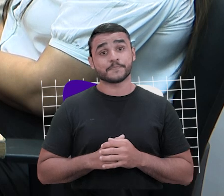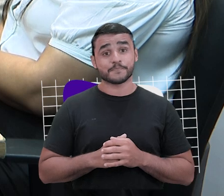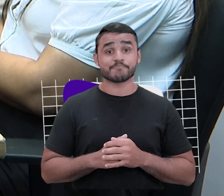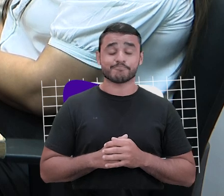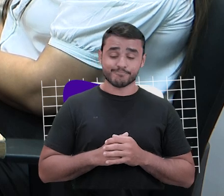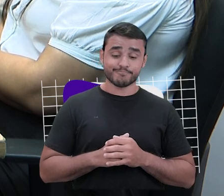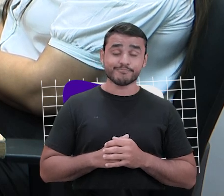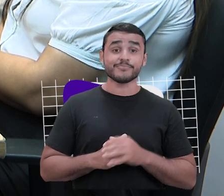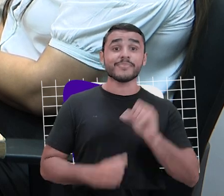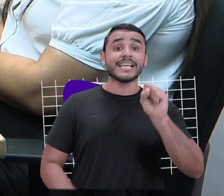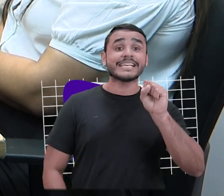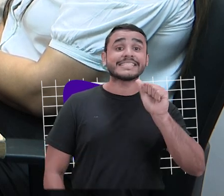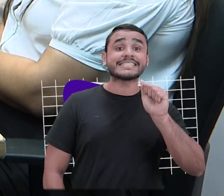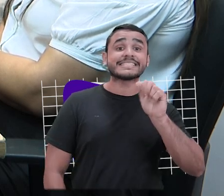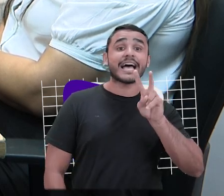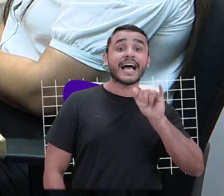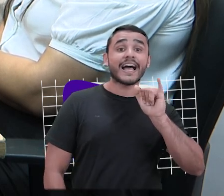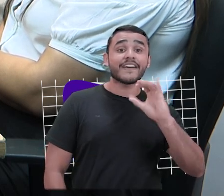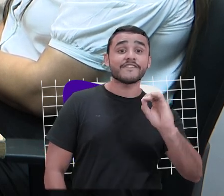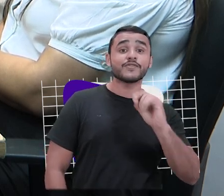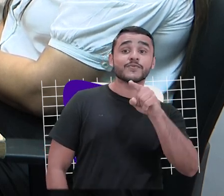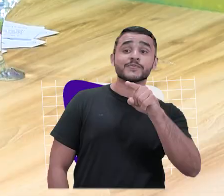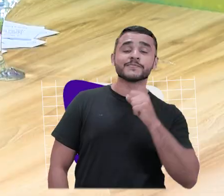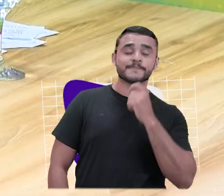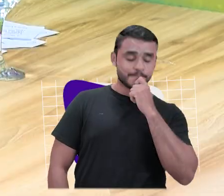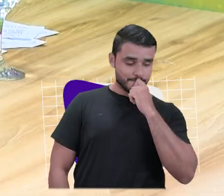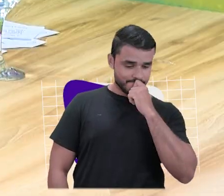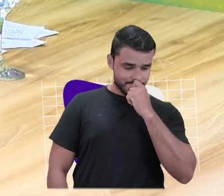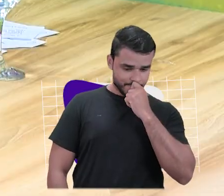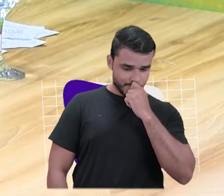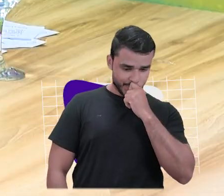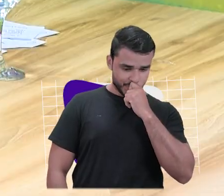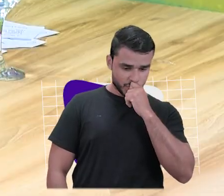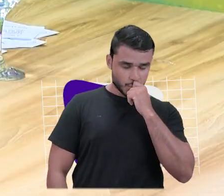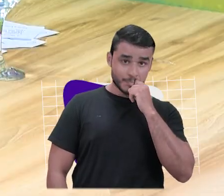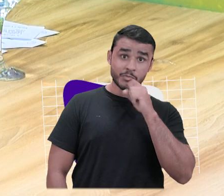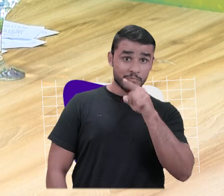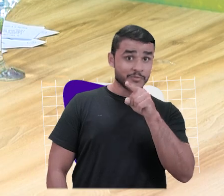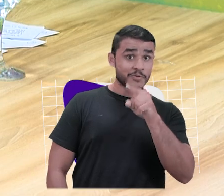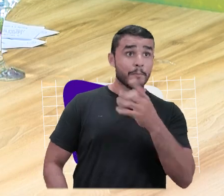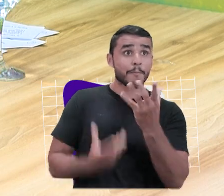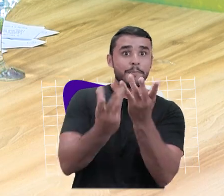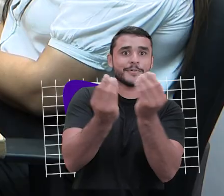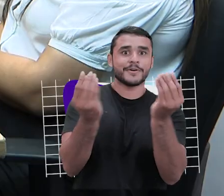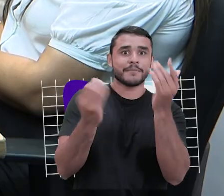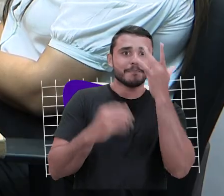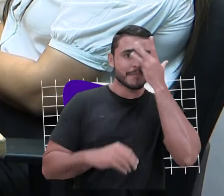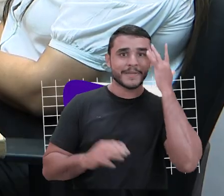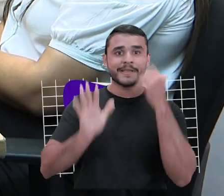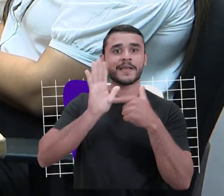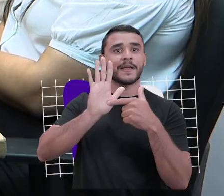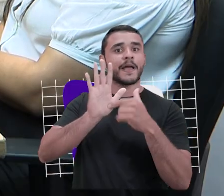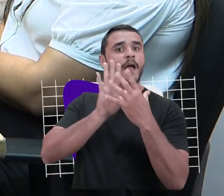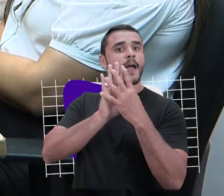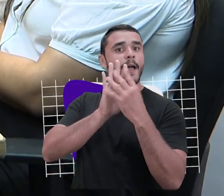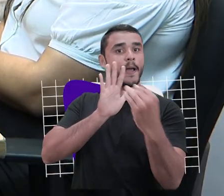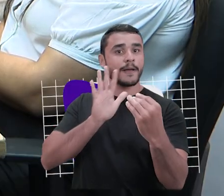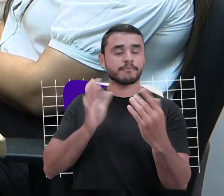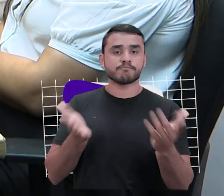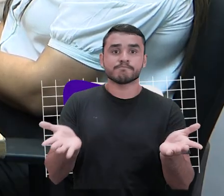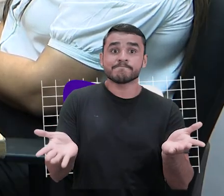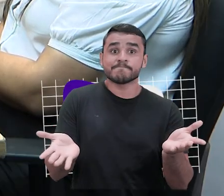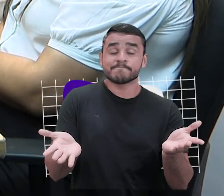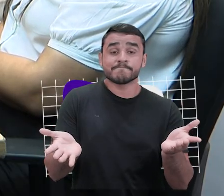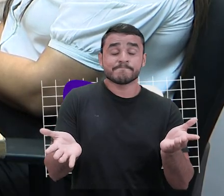Isso para mim é um papel muito difícil de assumir. Mas você já inspira muita gente. Mas aí eu percebi isso, né? Sim. Eu percebi que assim, não é a minha